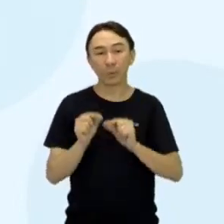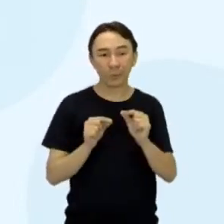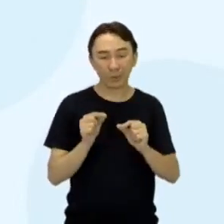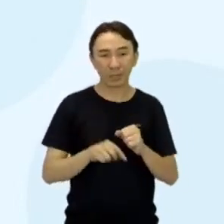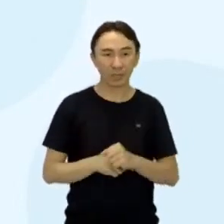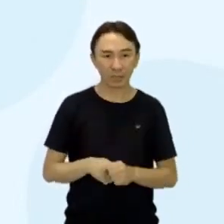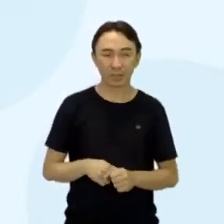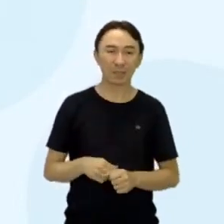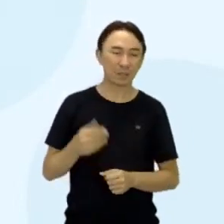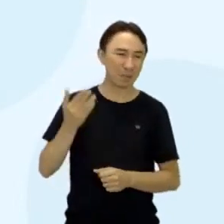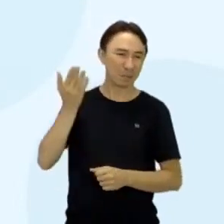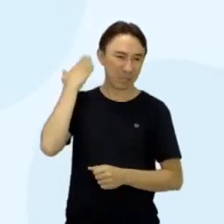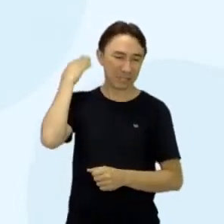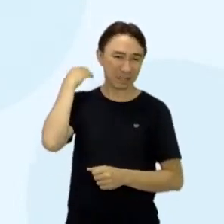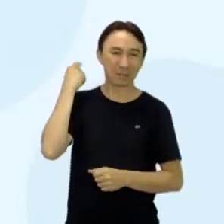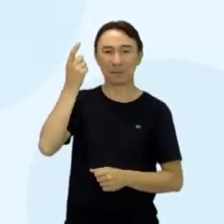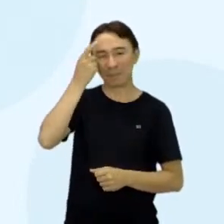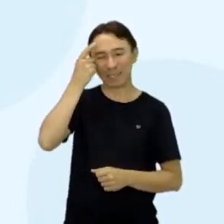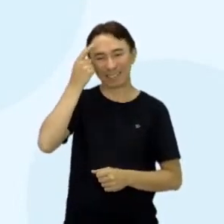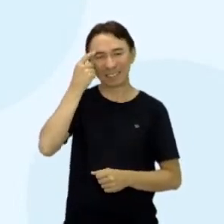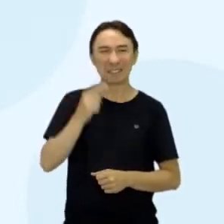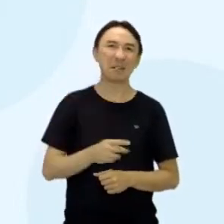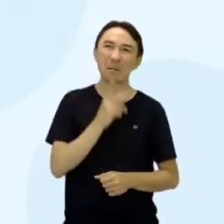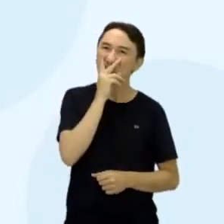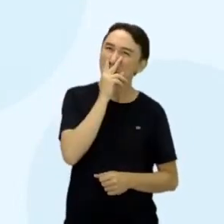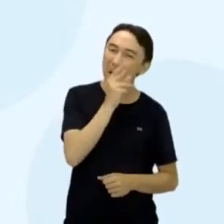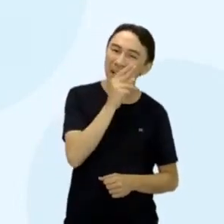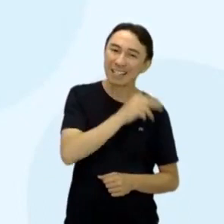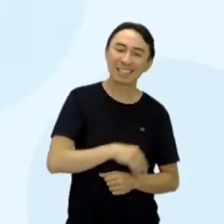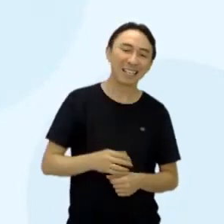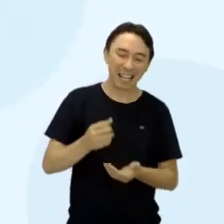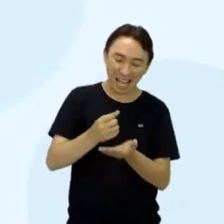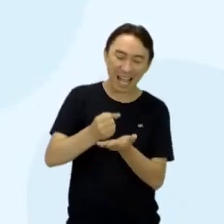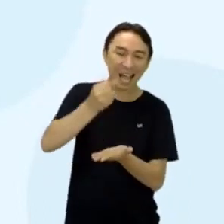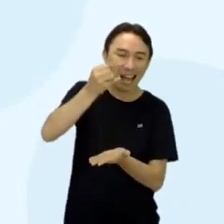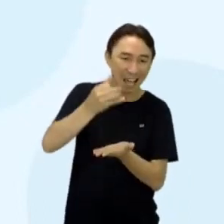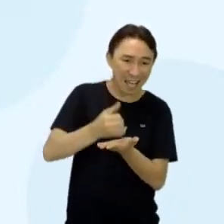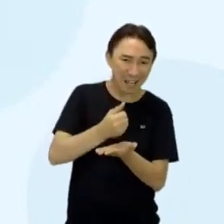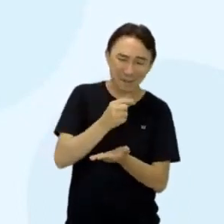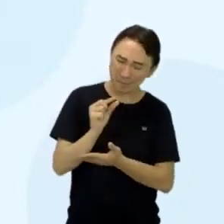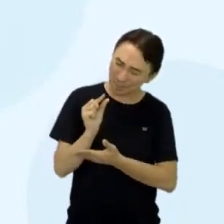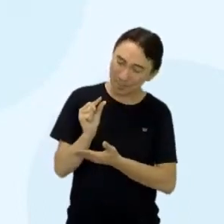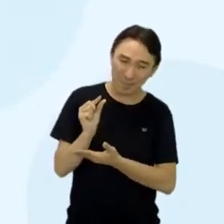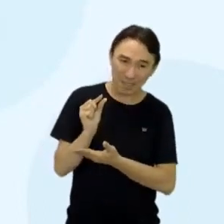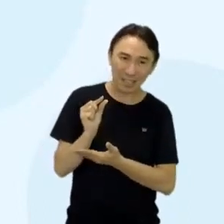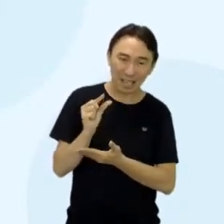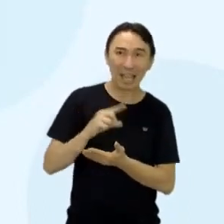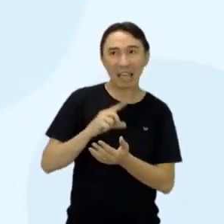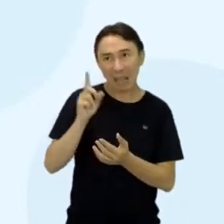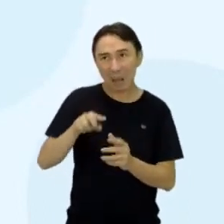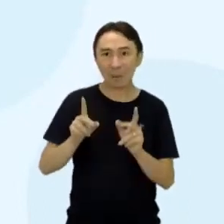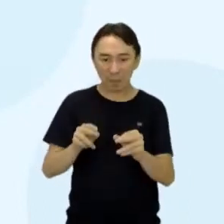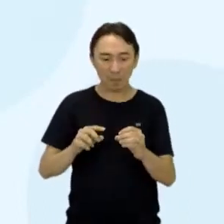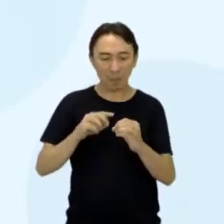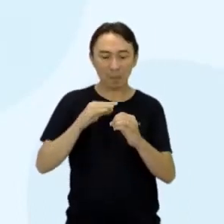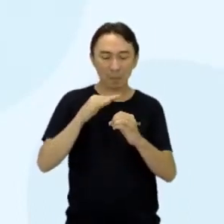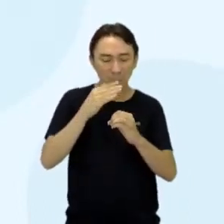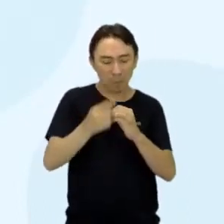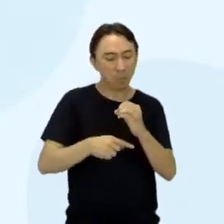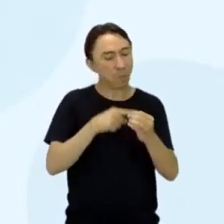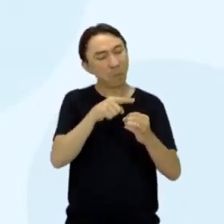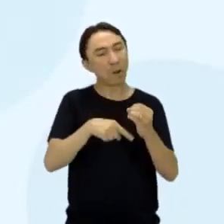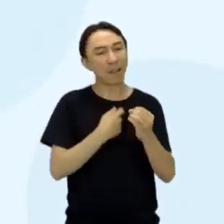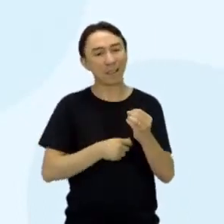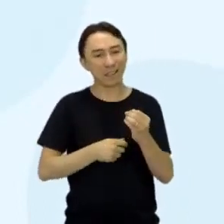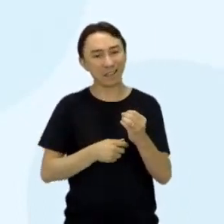nesse raciocínio mais ou menos do grão de areia, que era uma coisa só, tipo uma bolinha, depois chegamos à conclusão que devia ter mais coisas. É um modelo que eu estou